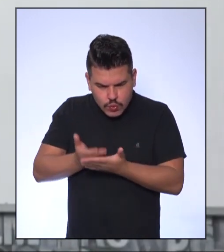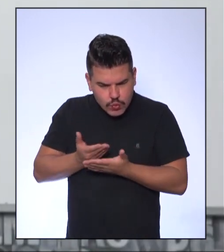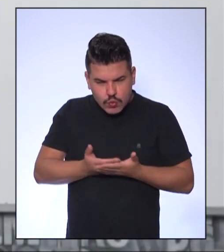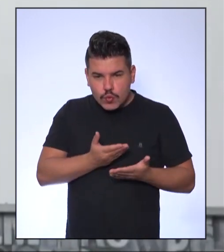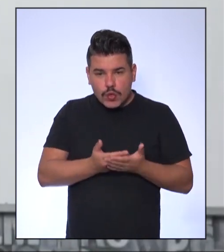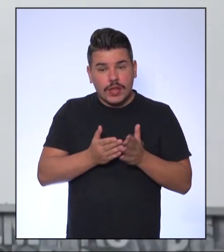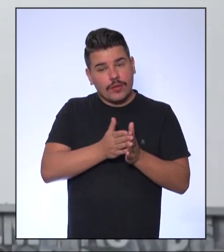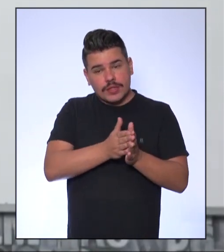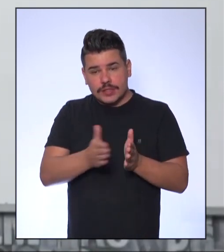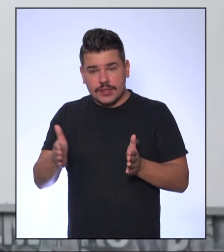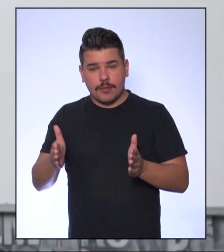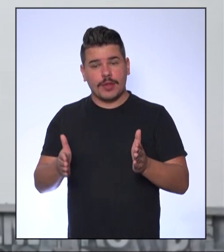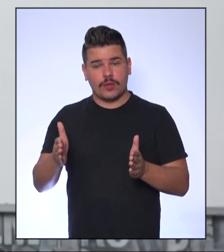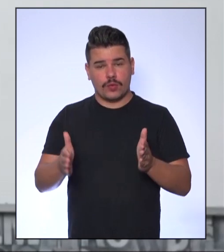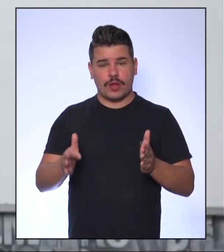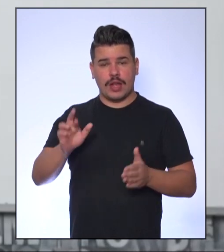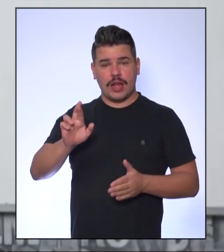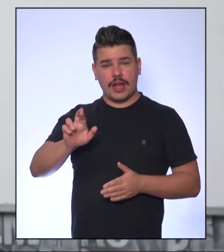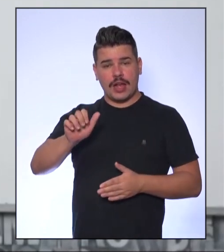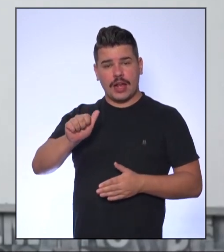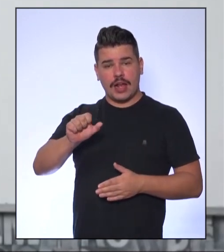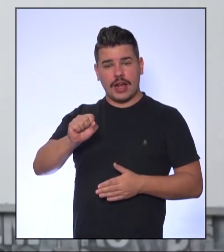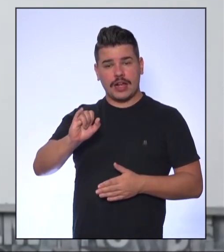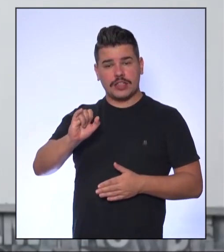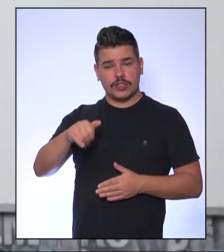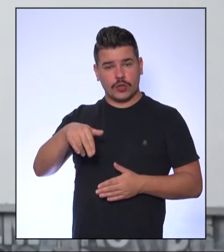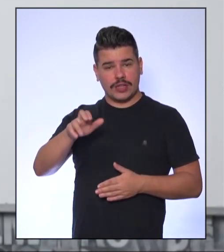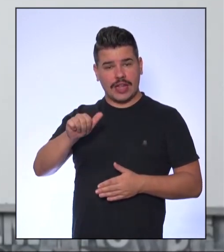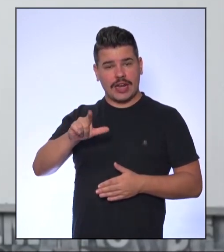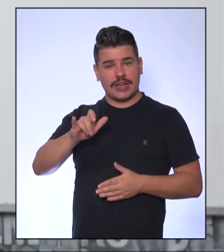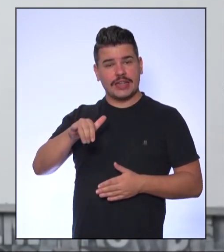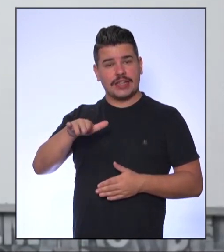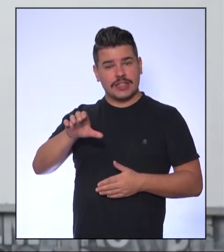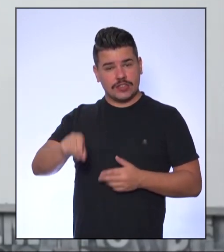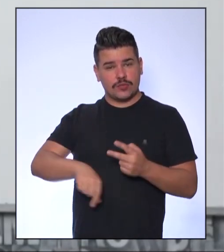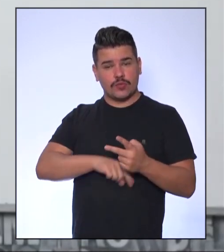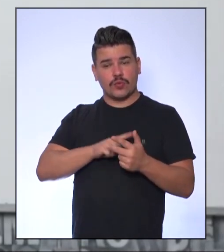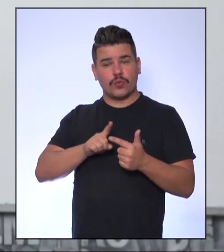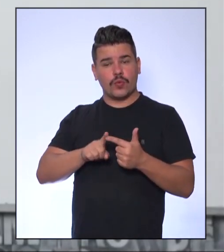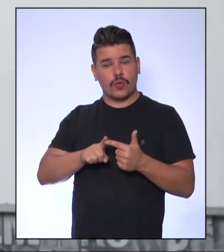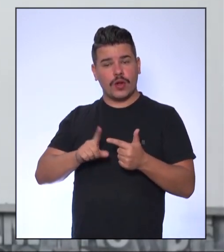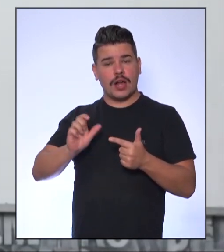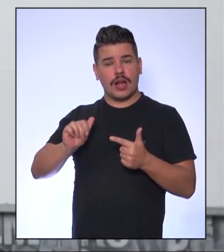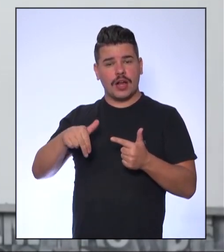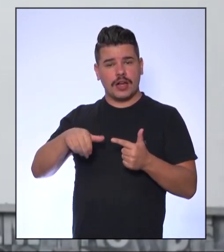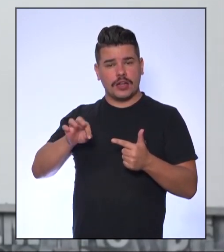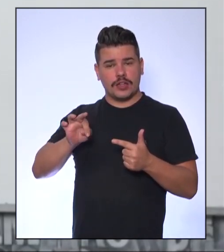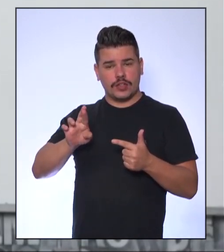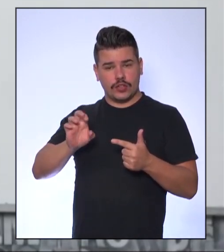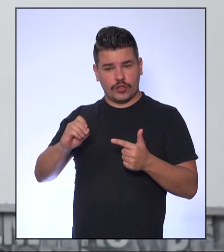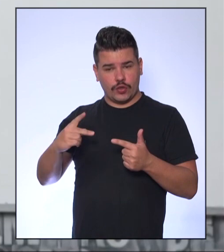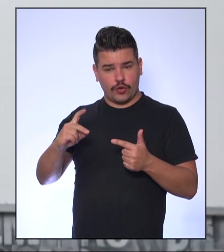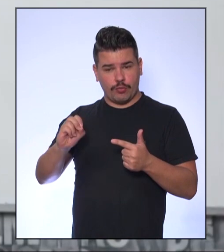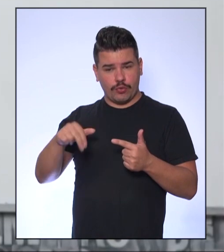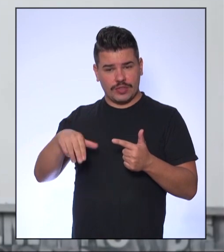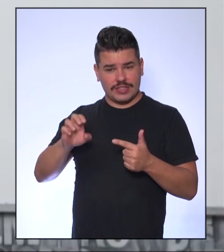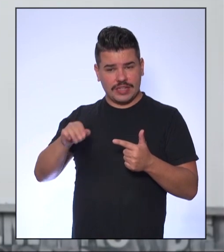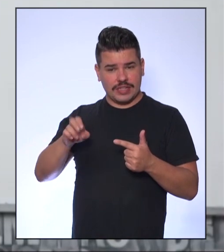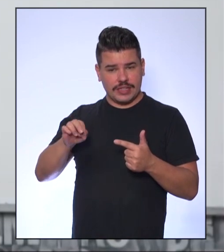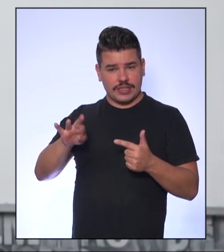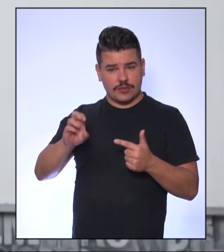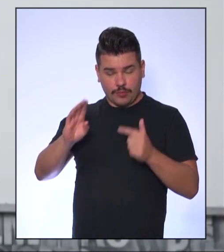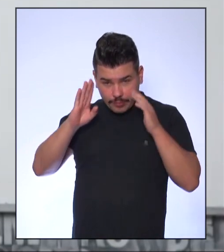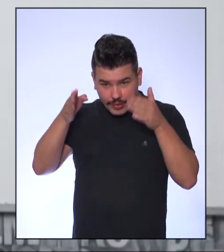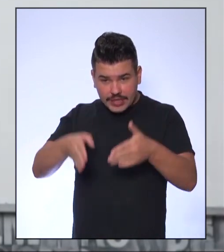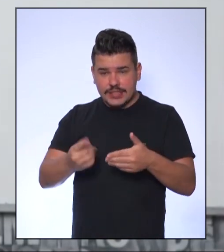racionalismo, antropocentrismo, estudos médicos, eu não posso deixar de lado aquela ideia